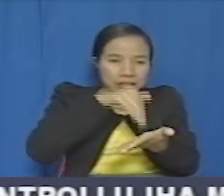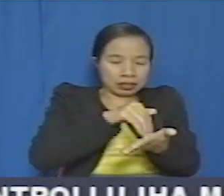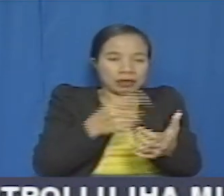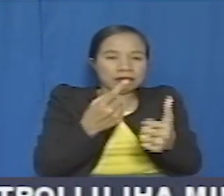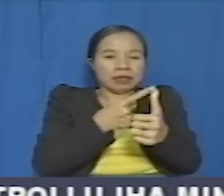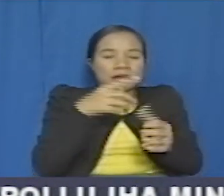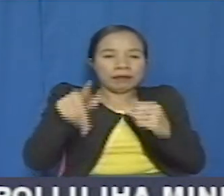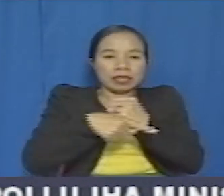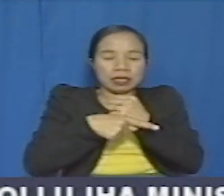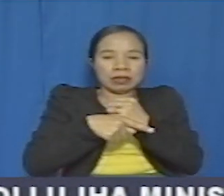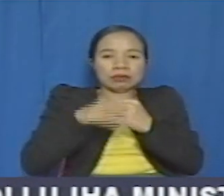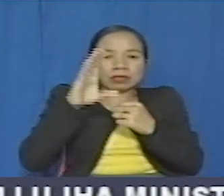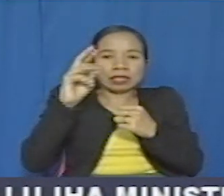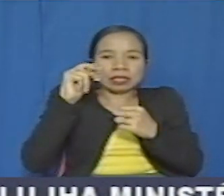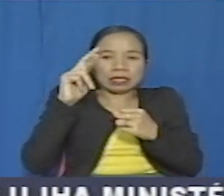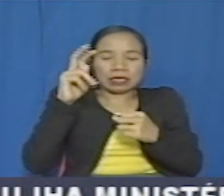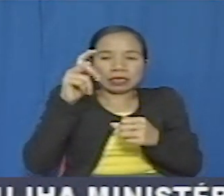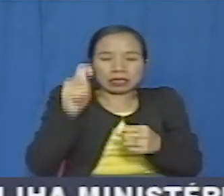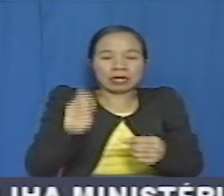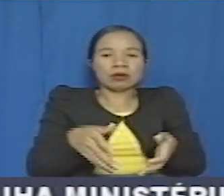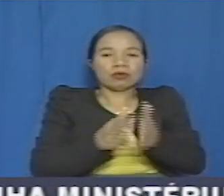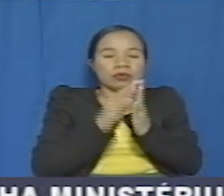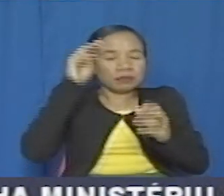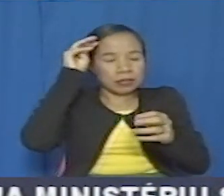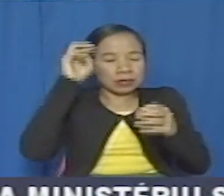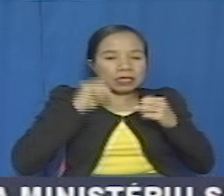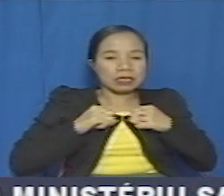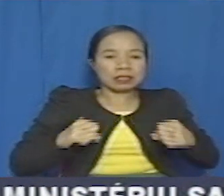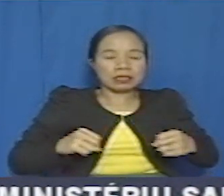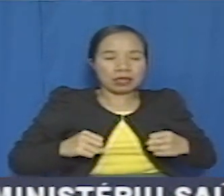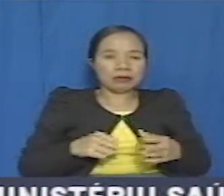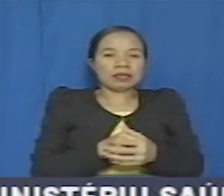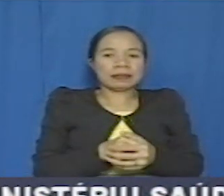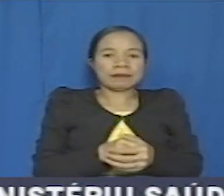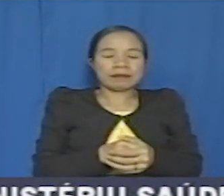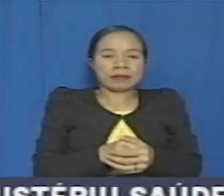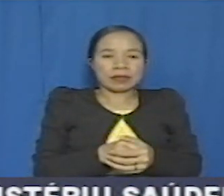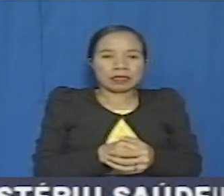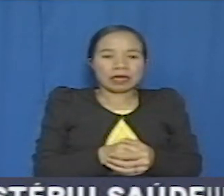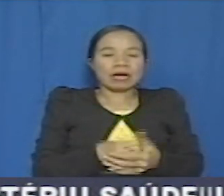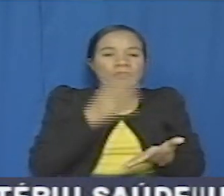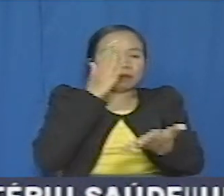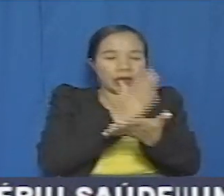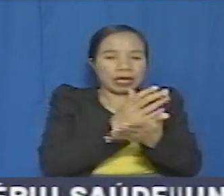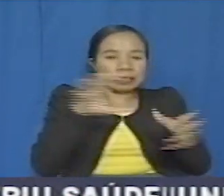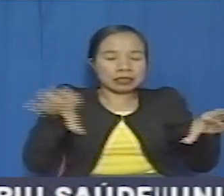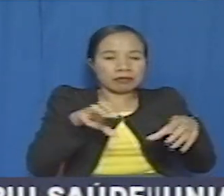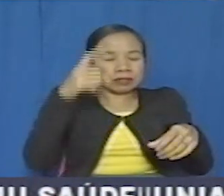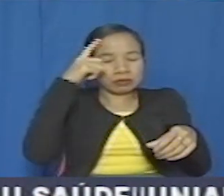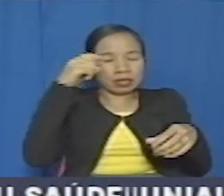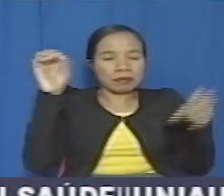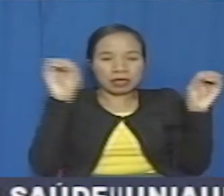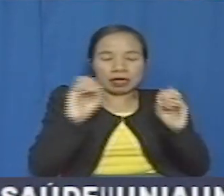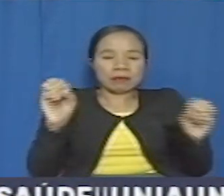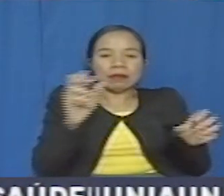né, bancada oposição russo ministra da Saúde, Odete Maria Freitas Belo, a tu resigna an. Tamba, la